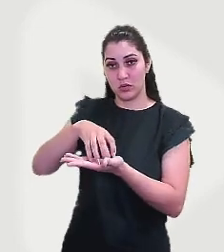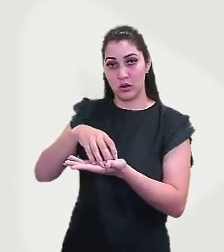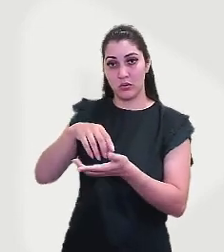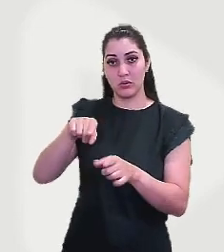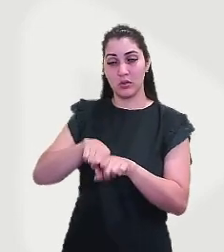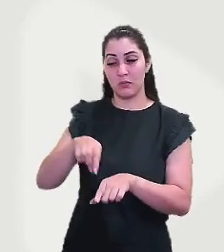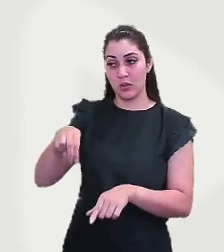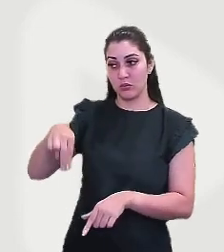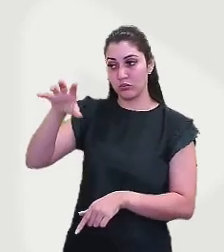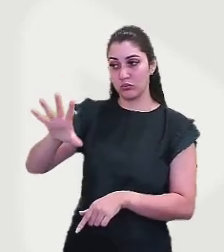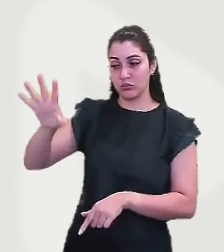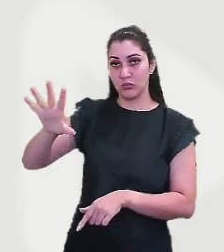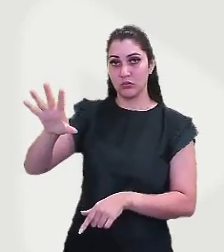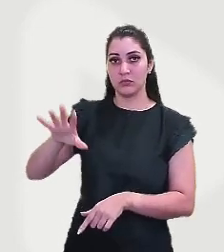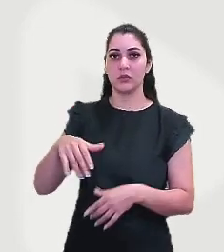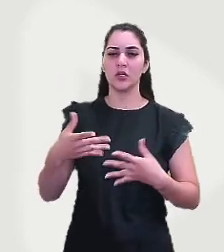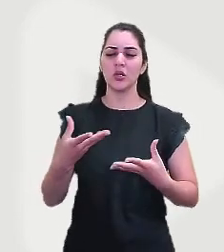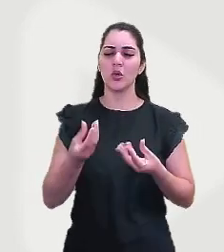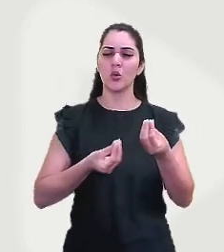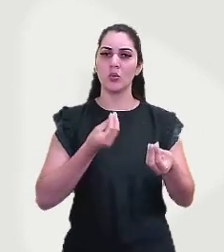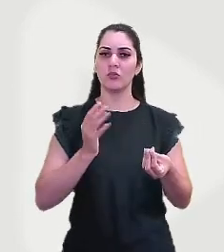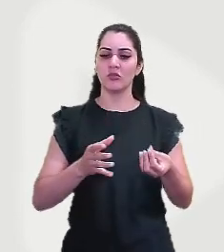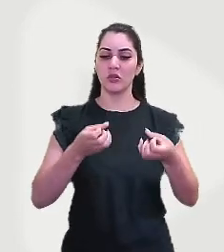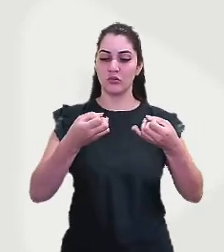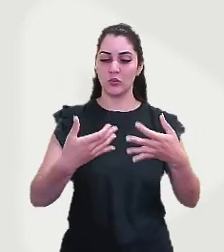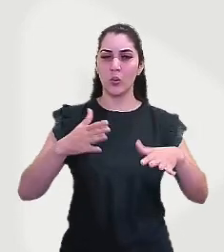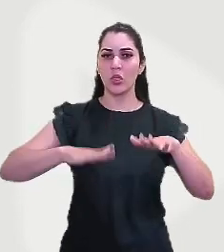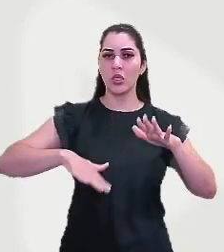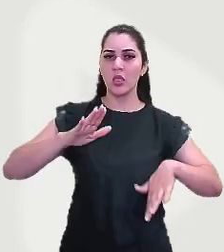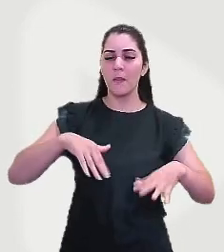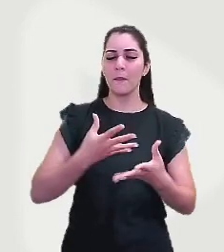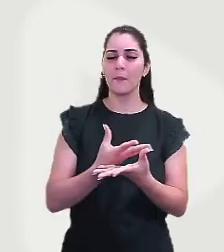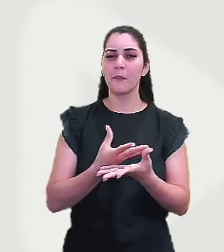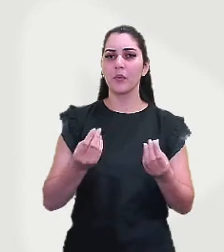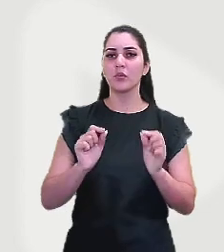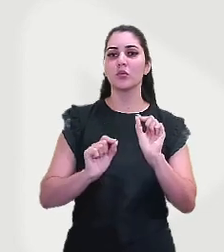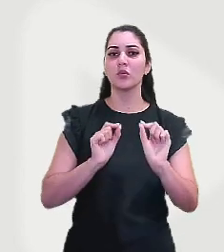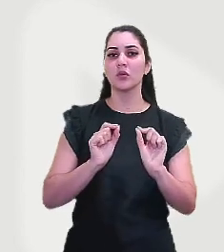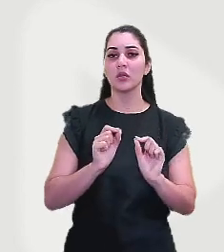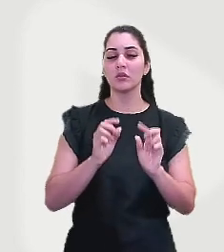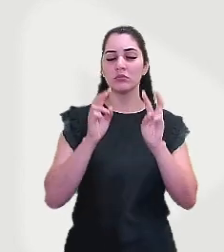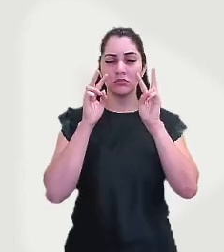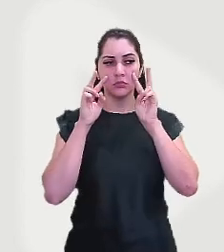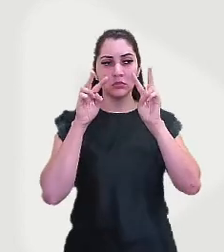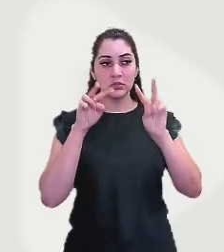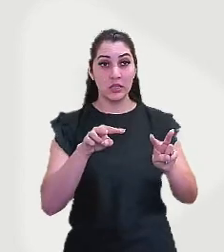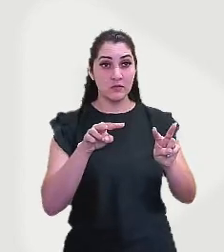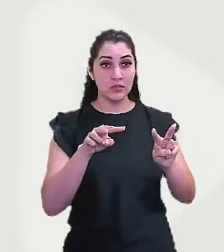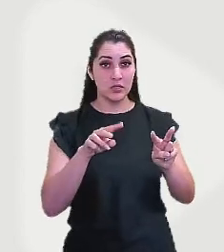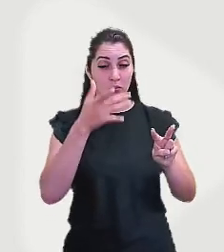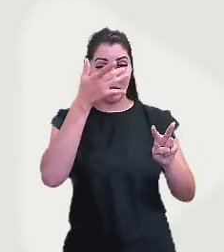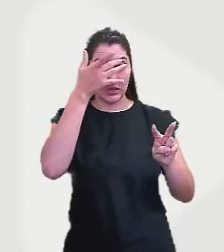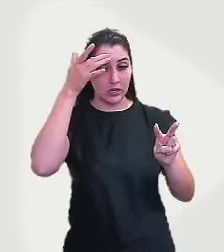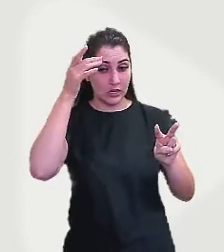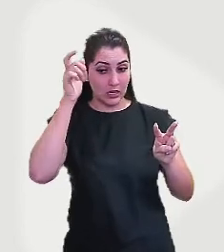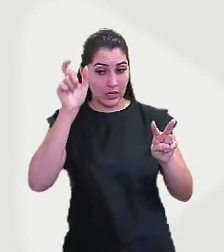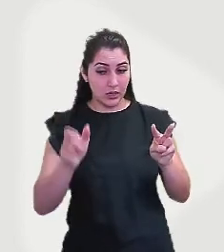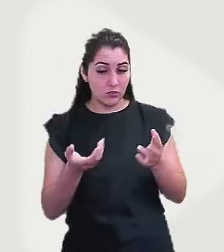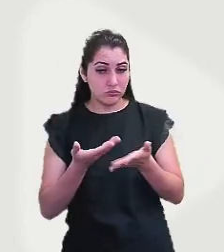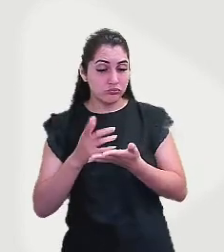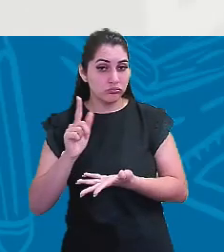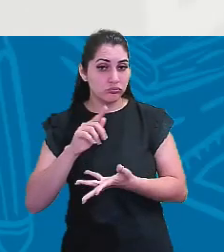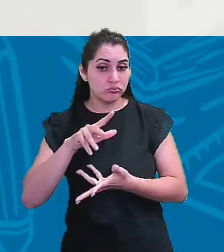Então, é como a gente falou, vai depender muito da visão do geógrafo,